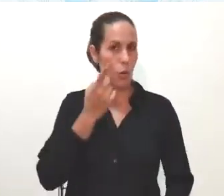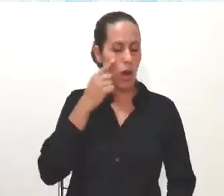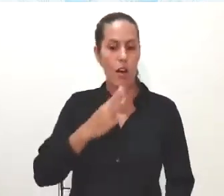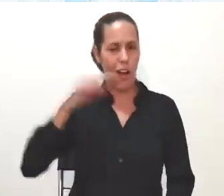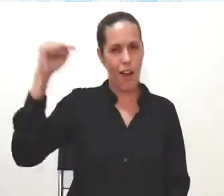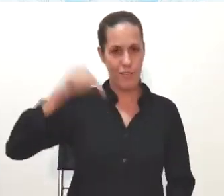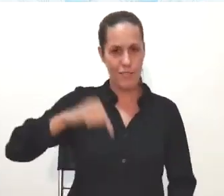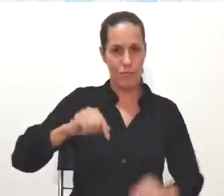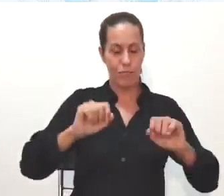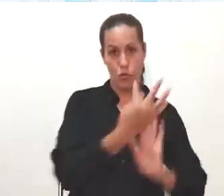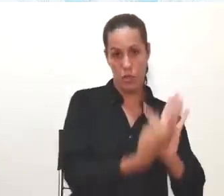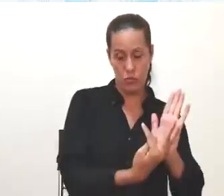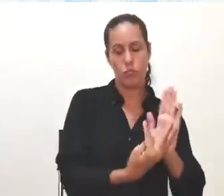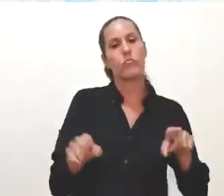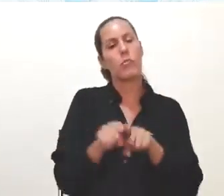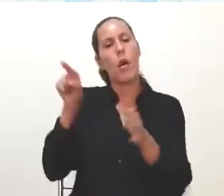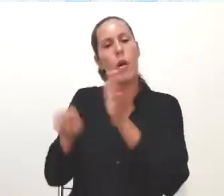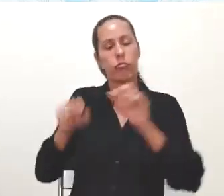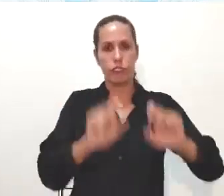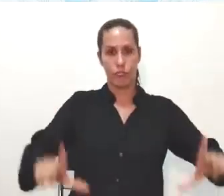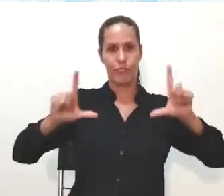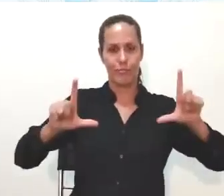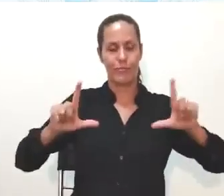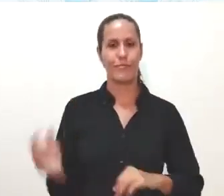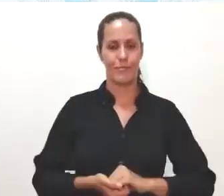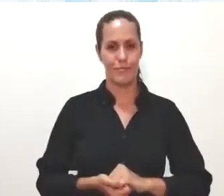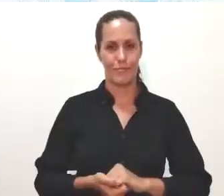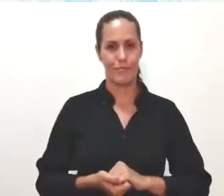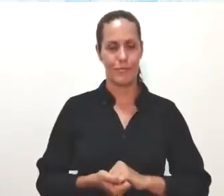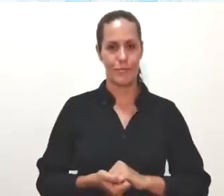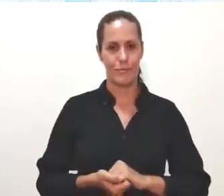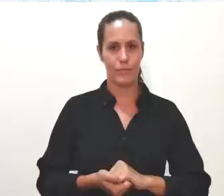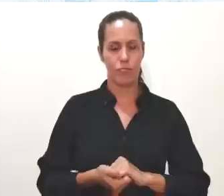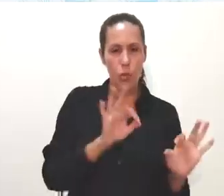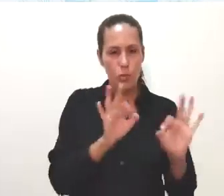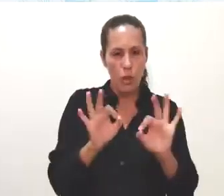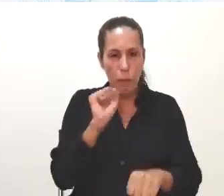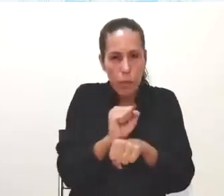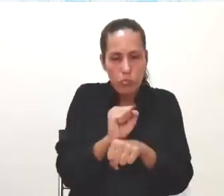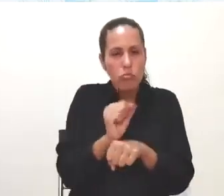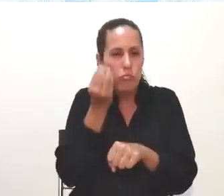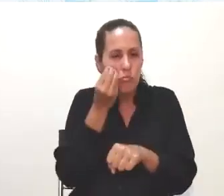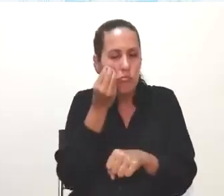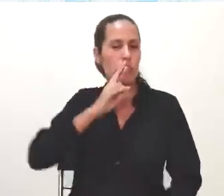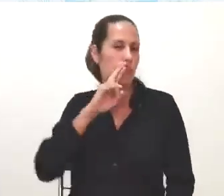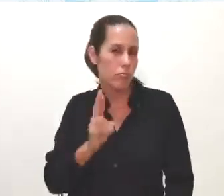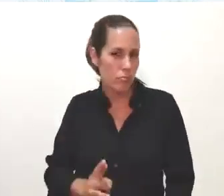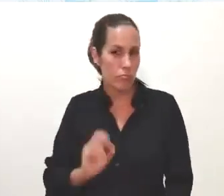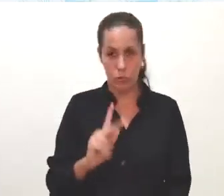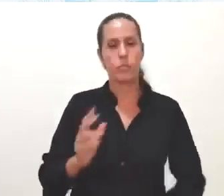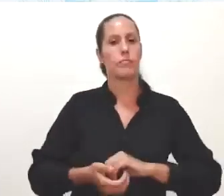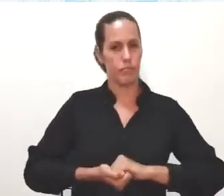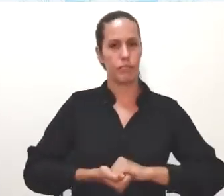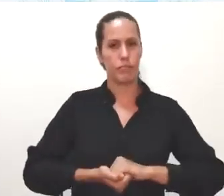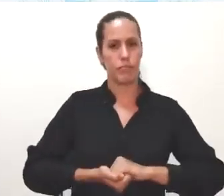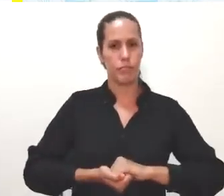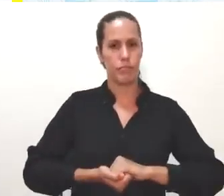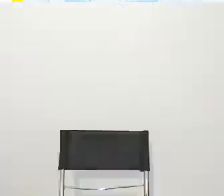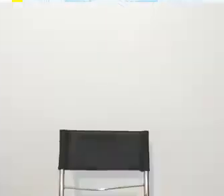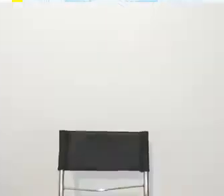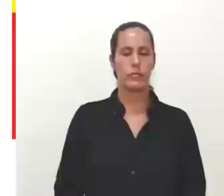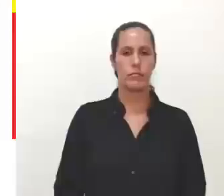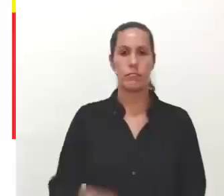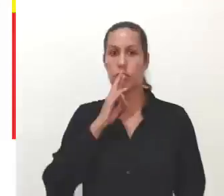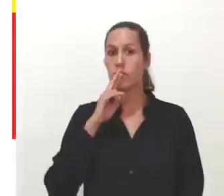Se liga aí no texto que vai aparecer na sua tela e para as perguntas que também vão aparecer. Dá uma pausa no vídeo para tentar responder.